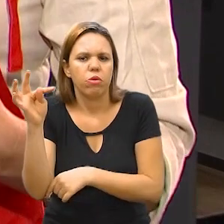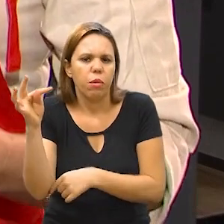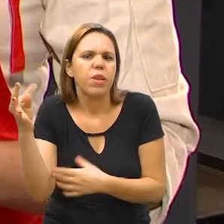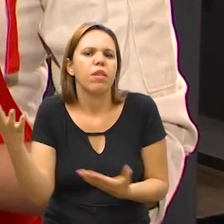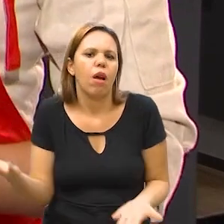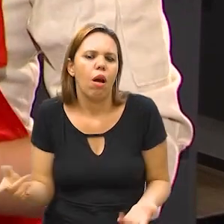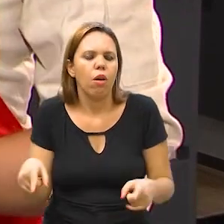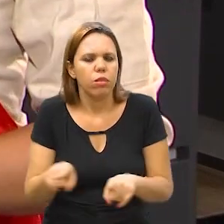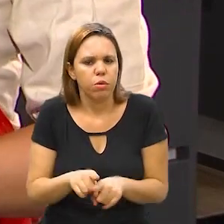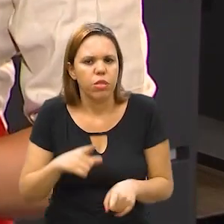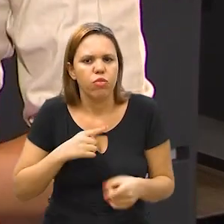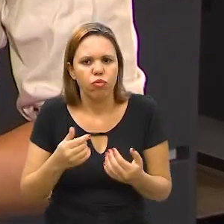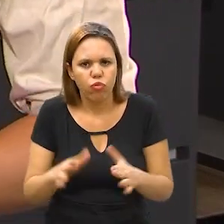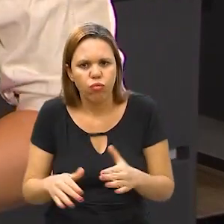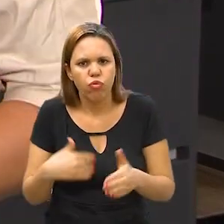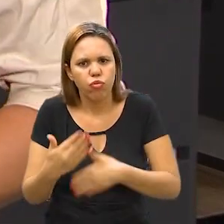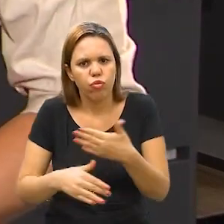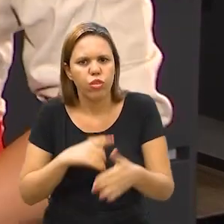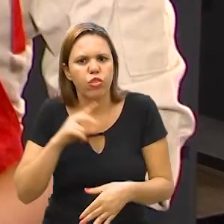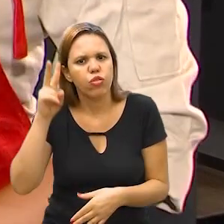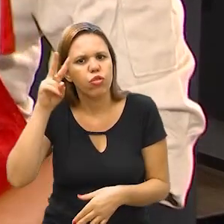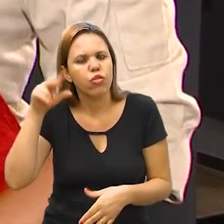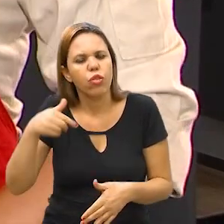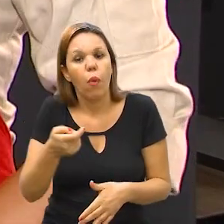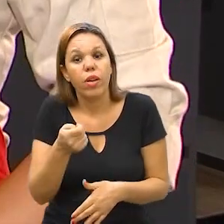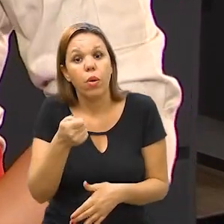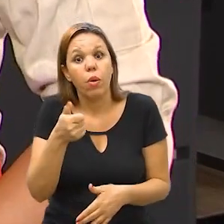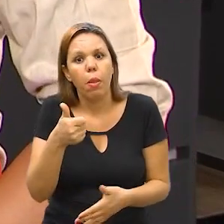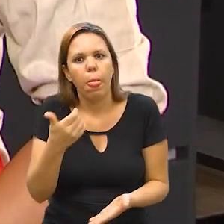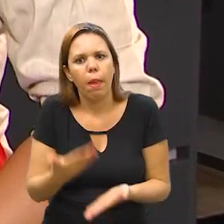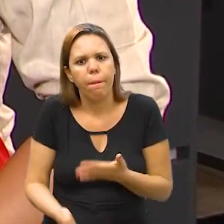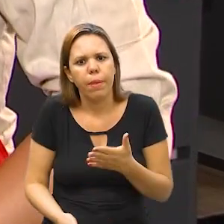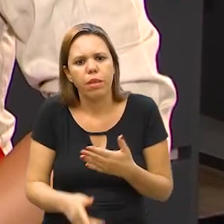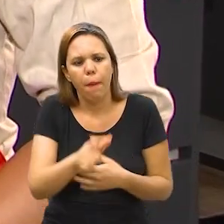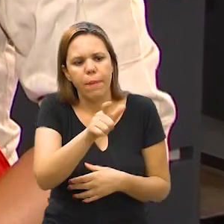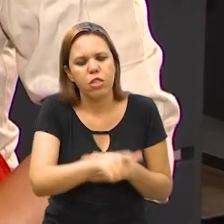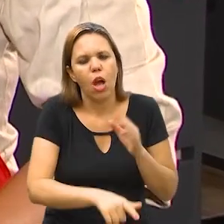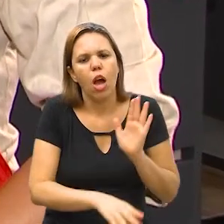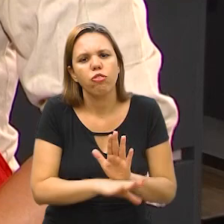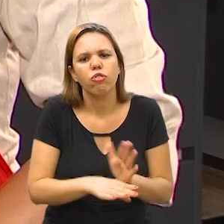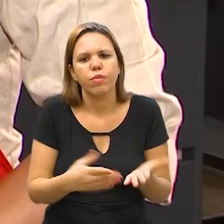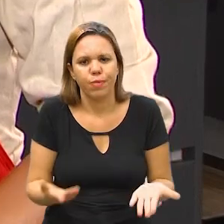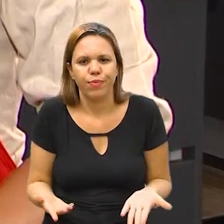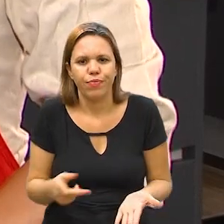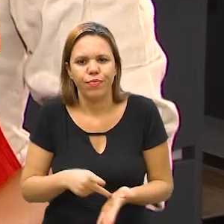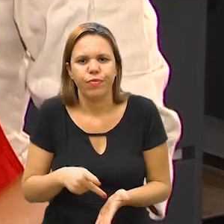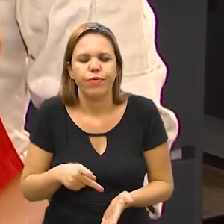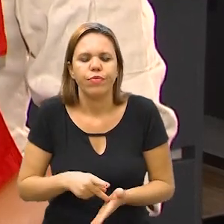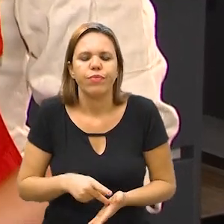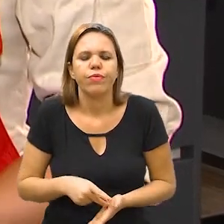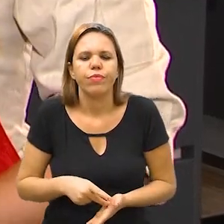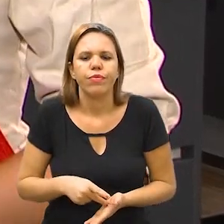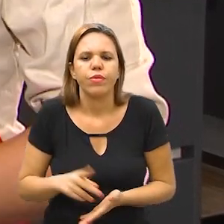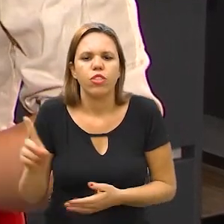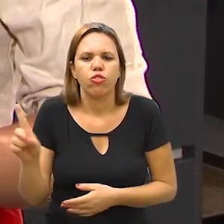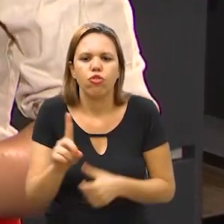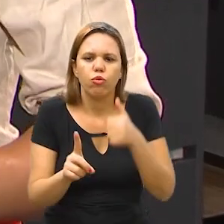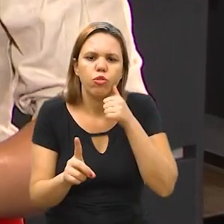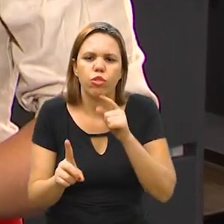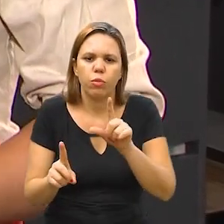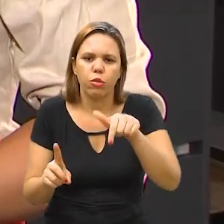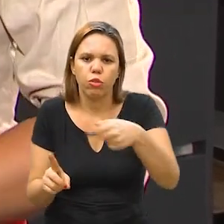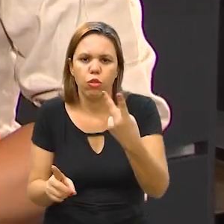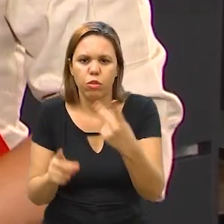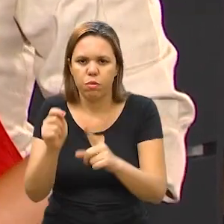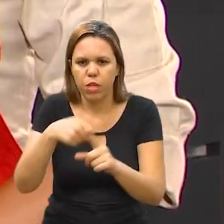Mas parece que teve aí uma história meio que você quase perdeu essa ajudante, me detalhe um pouco. É verdade. Ela chegou um dia, depois de